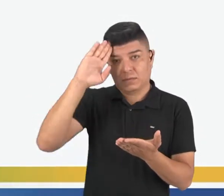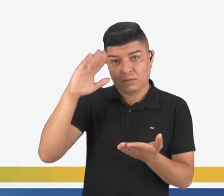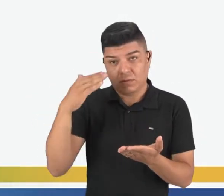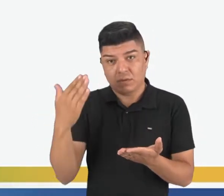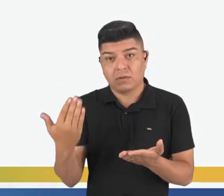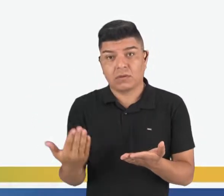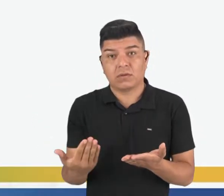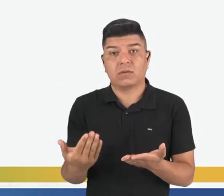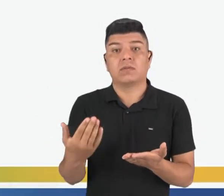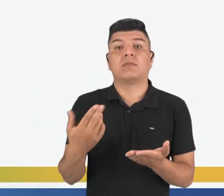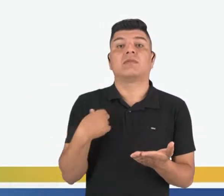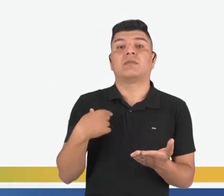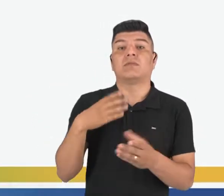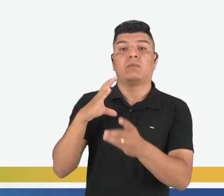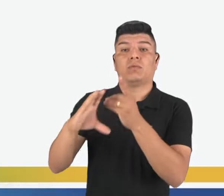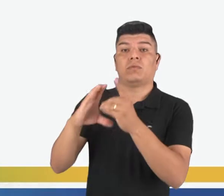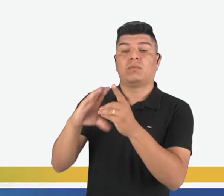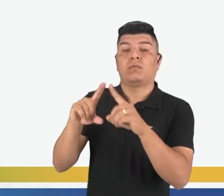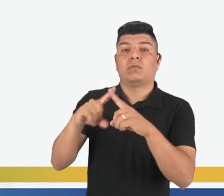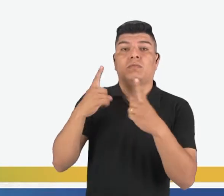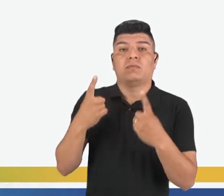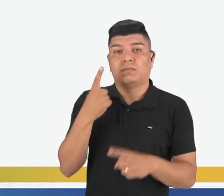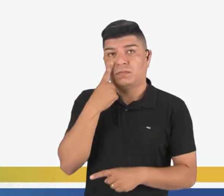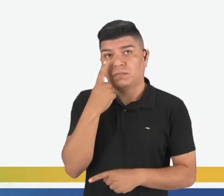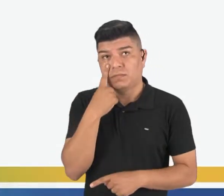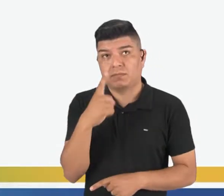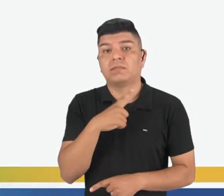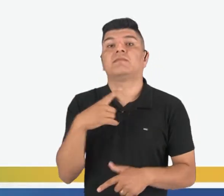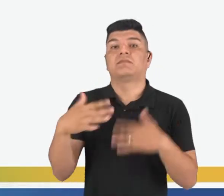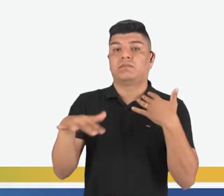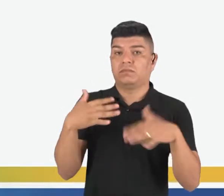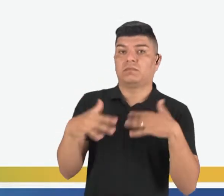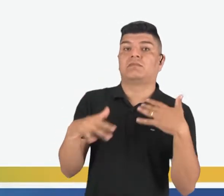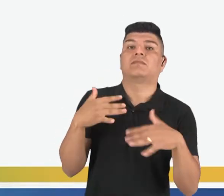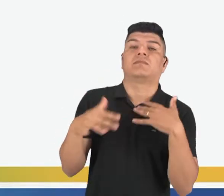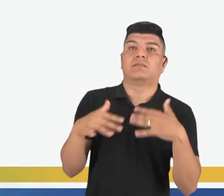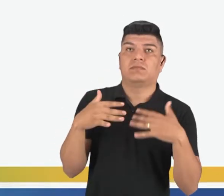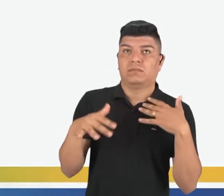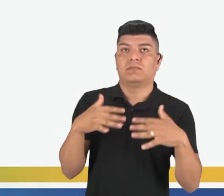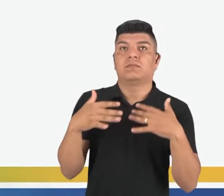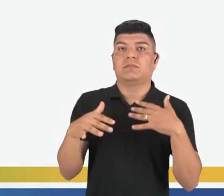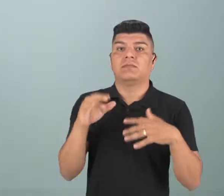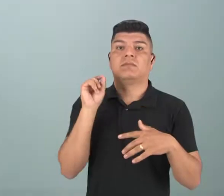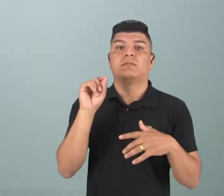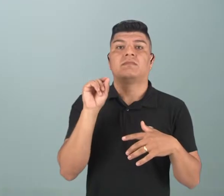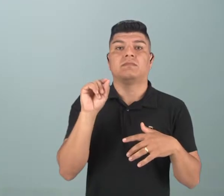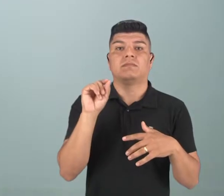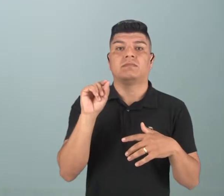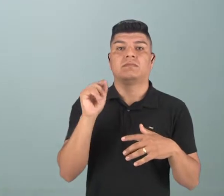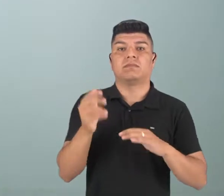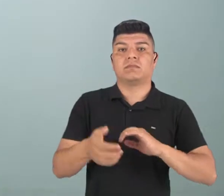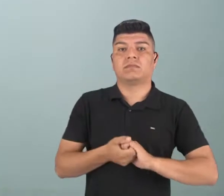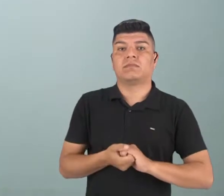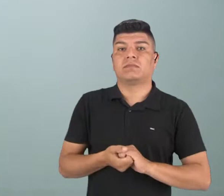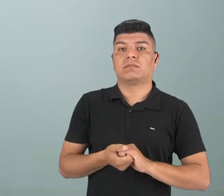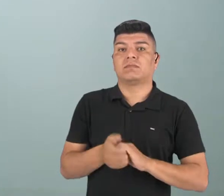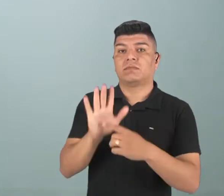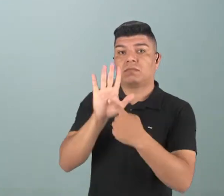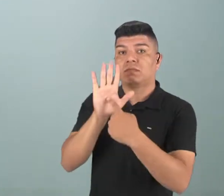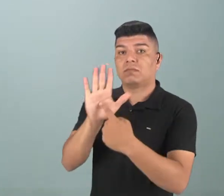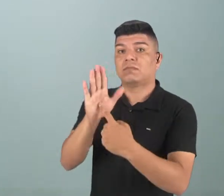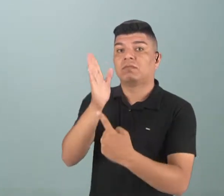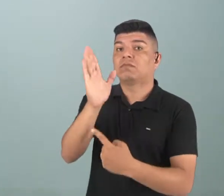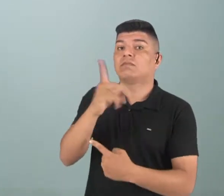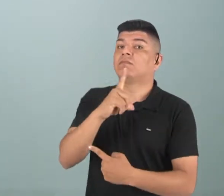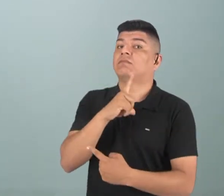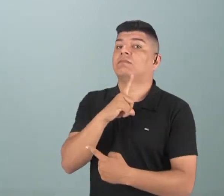coisa ritualística. Mas você vê que tem os movimentos. Então, os movimentos, né, vão denunciar que